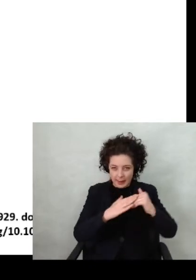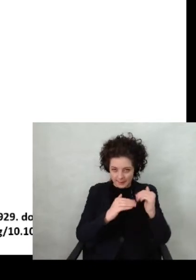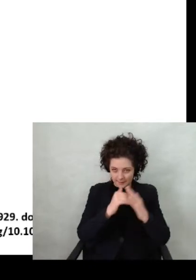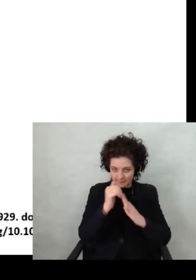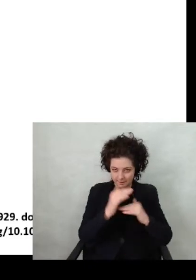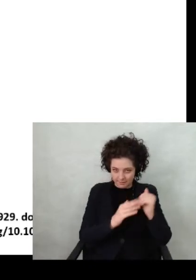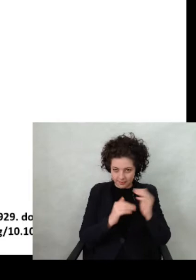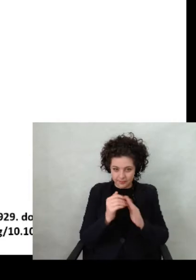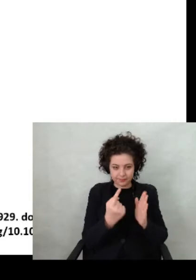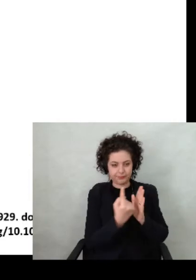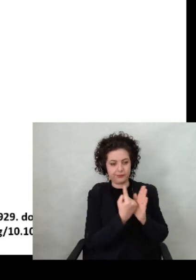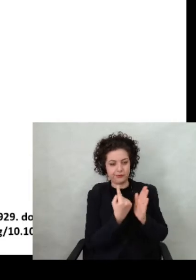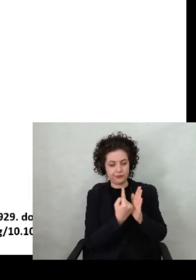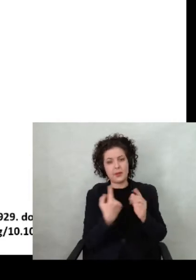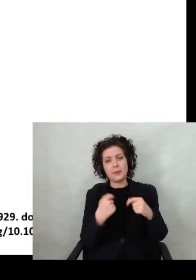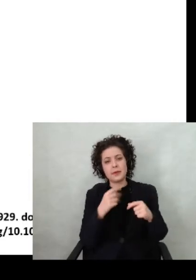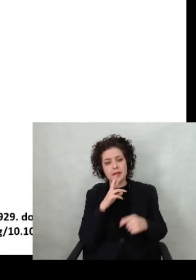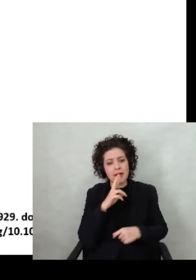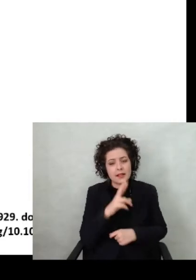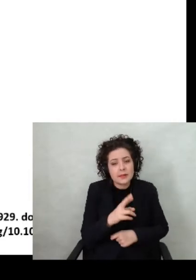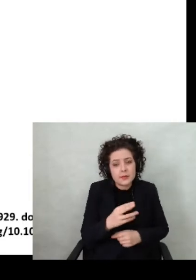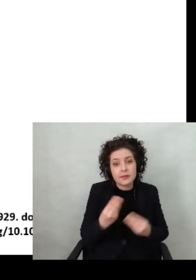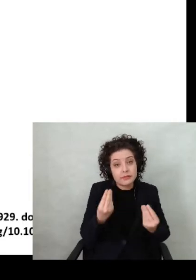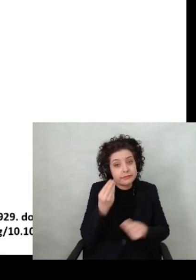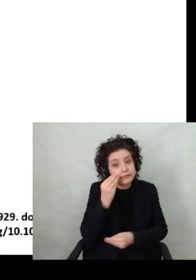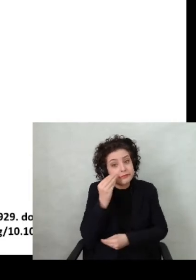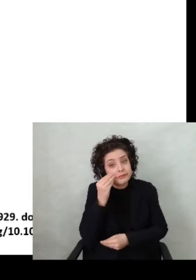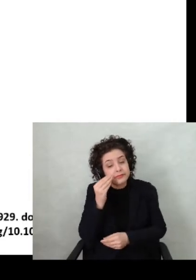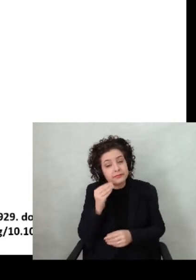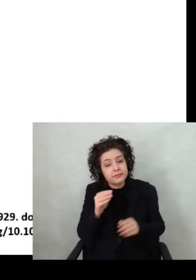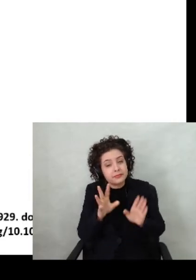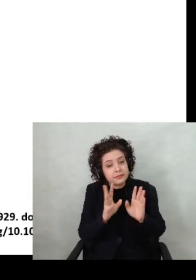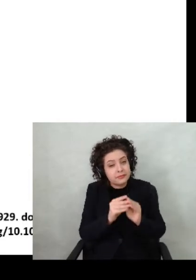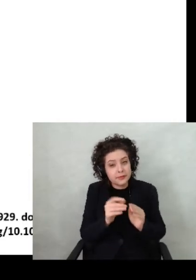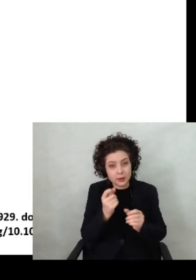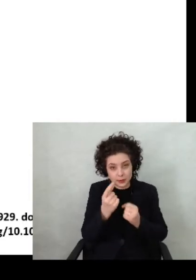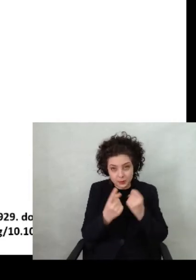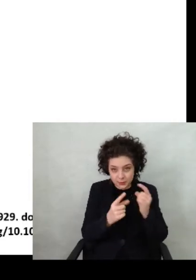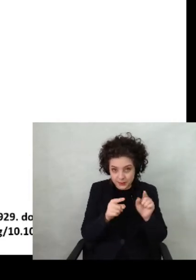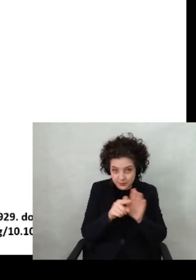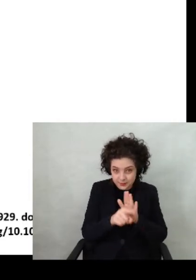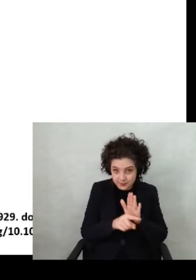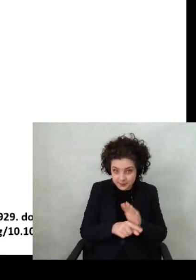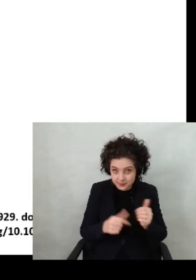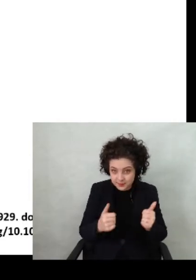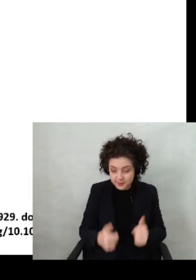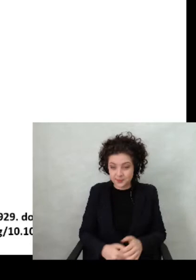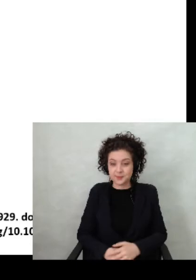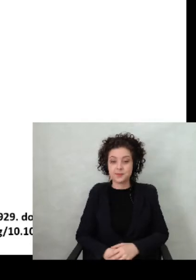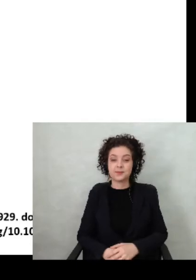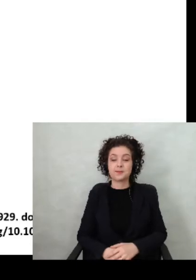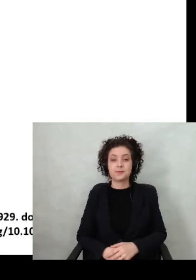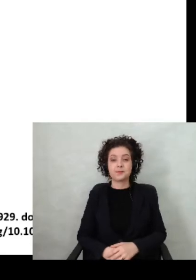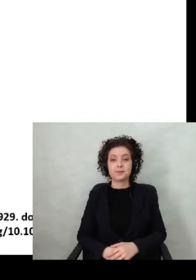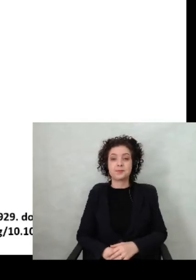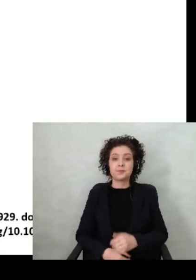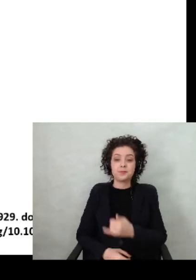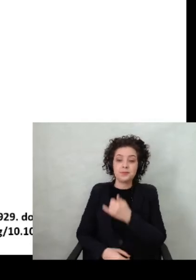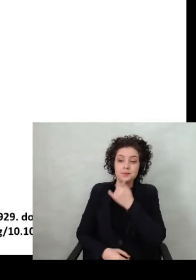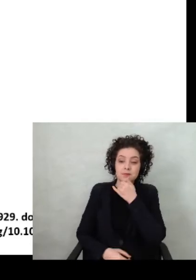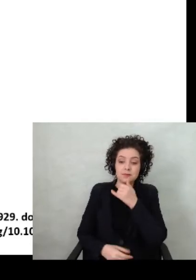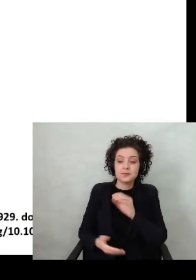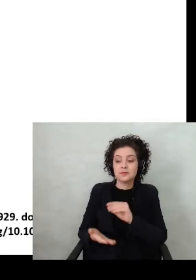ser respondidas, e eu vou tentar abordar com vocês algumas dessas perguntas. Infelizmente, faltam